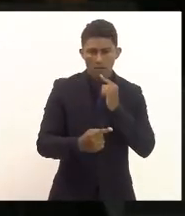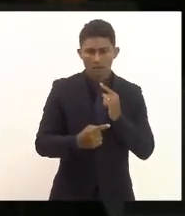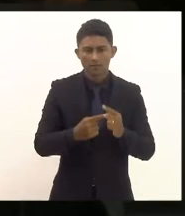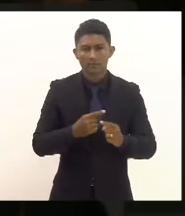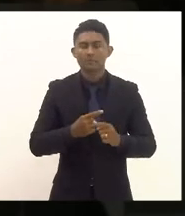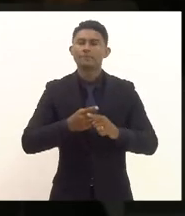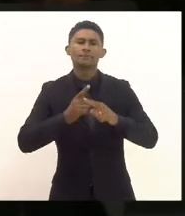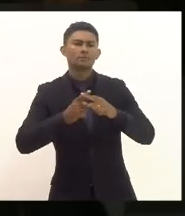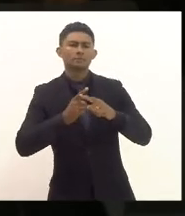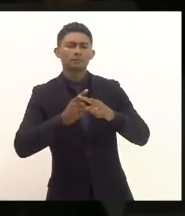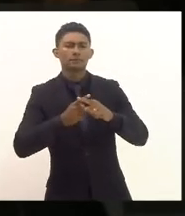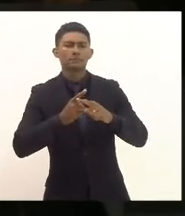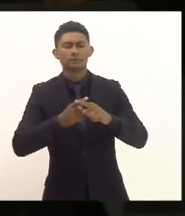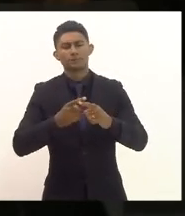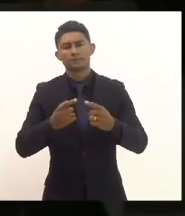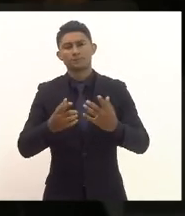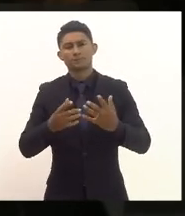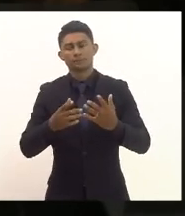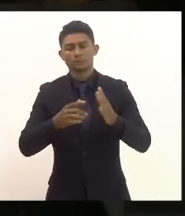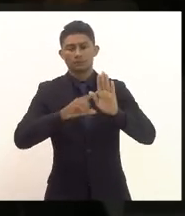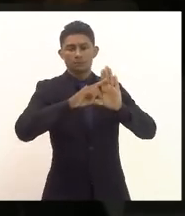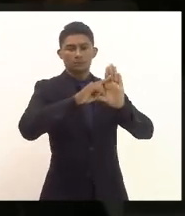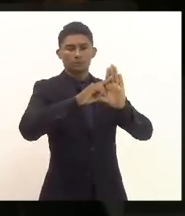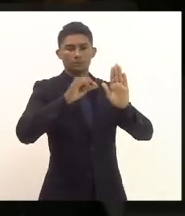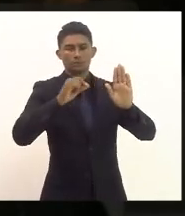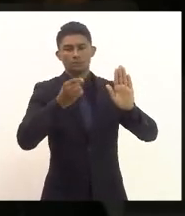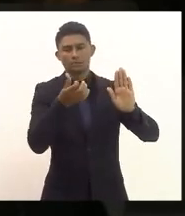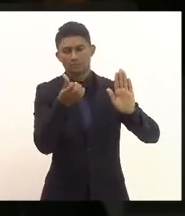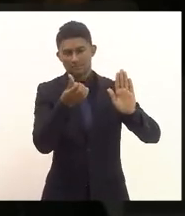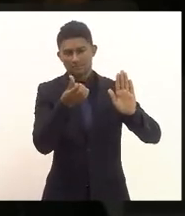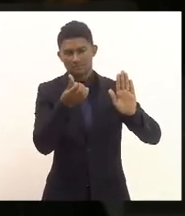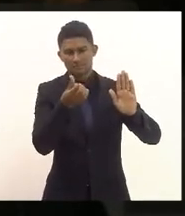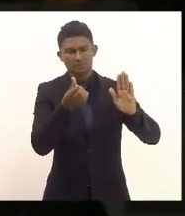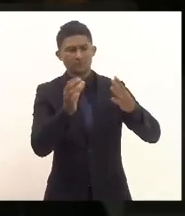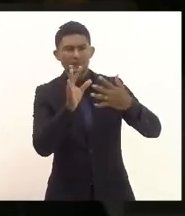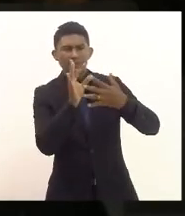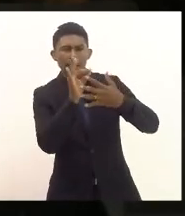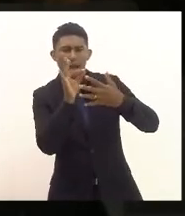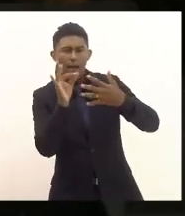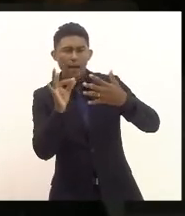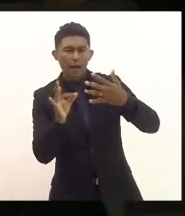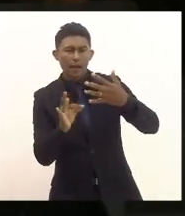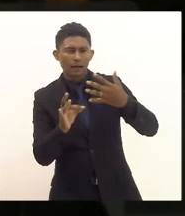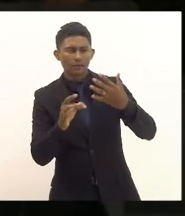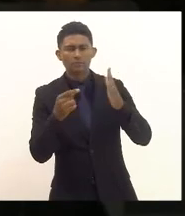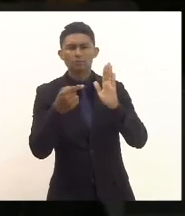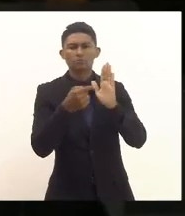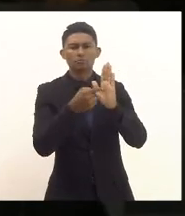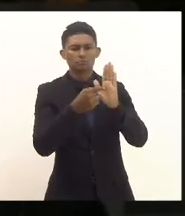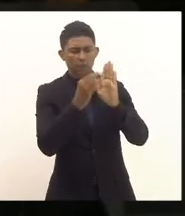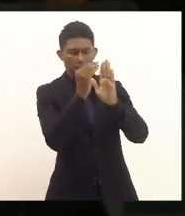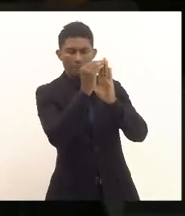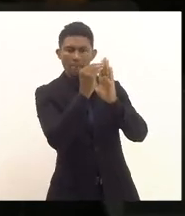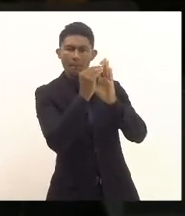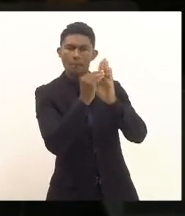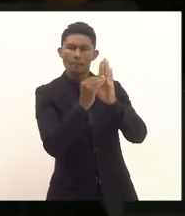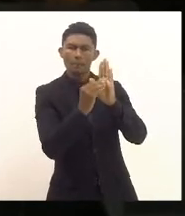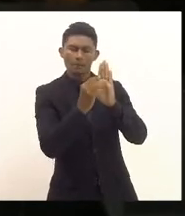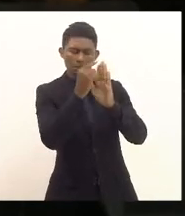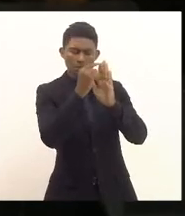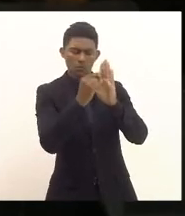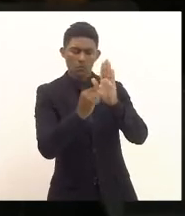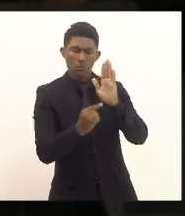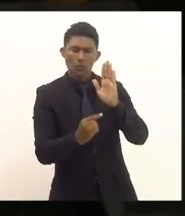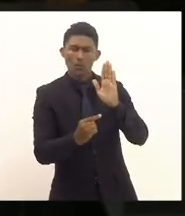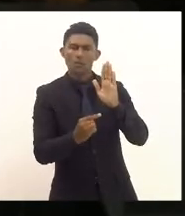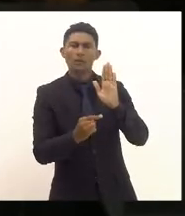ao detalhamento do artigo 6º Onde estão descritas as funções